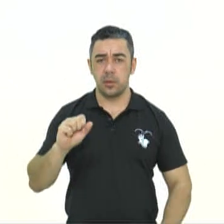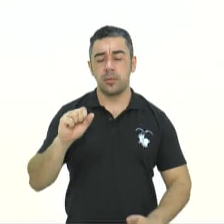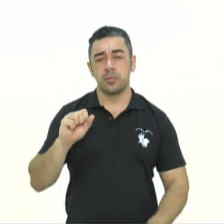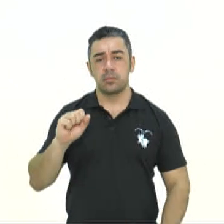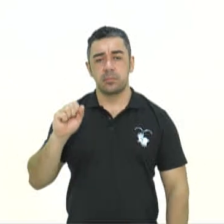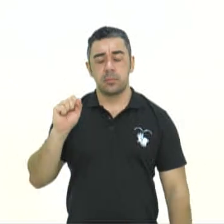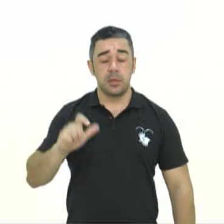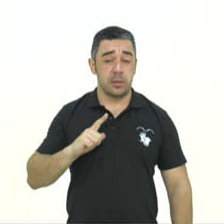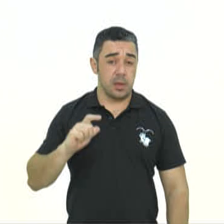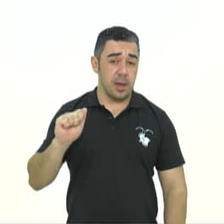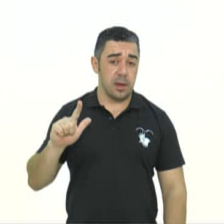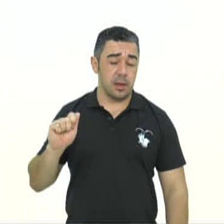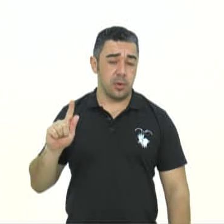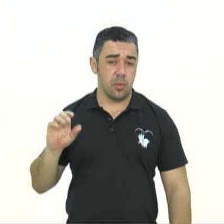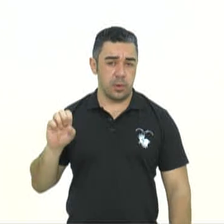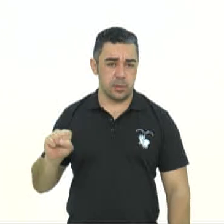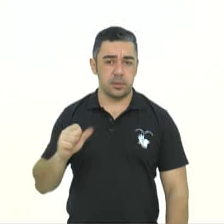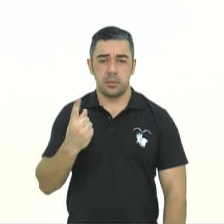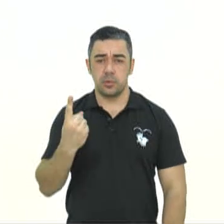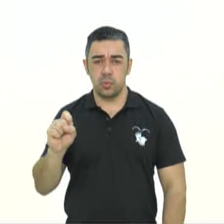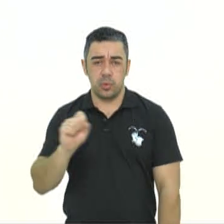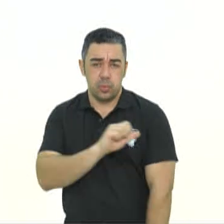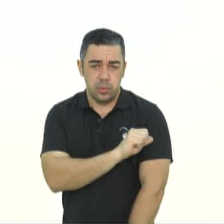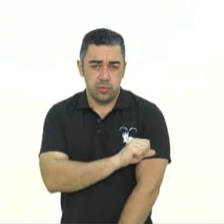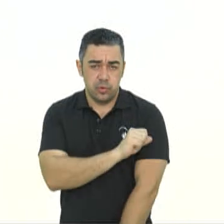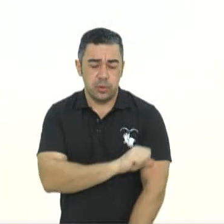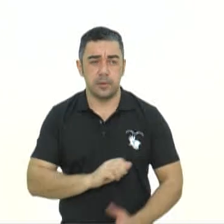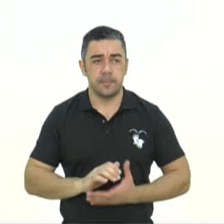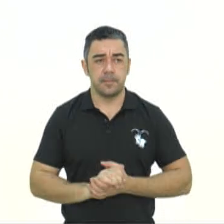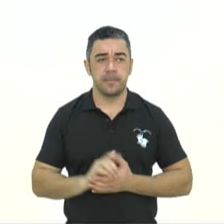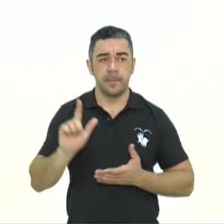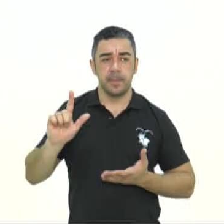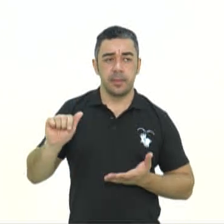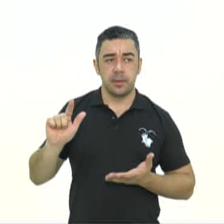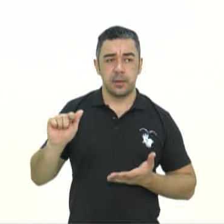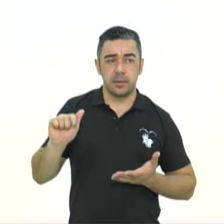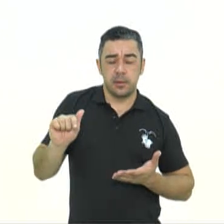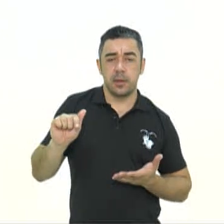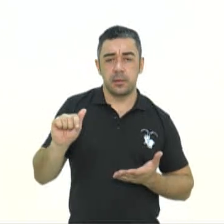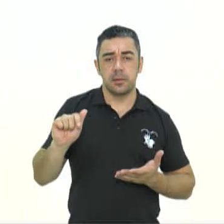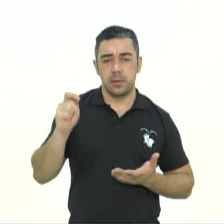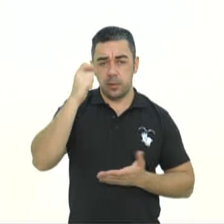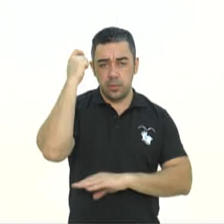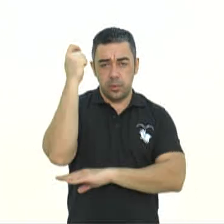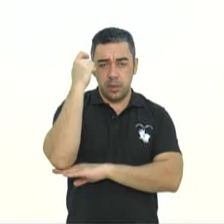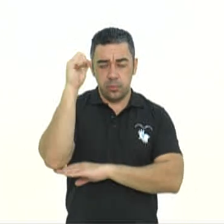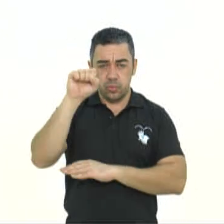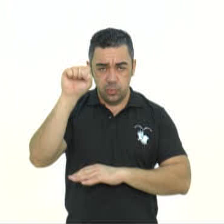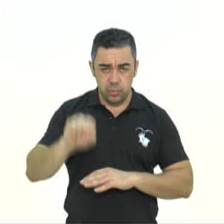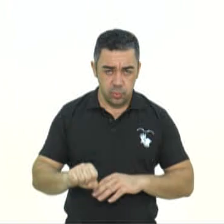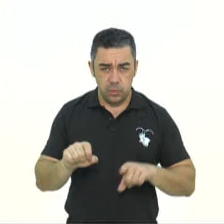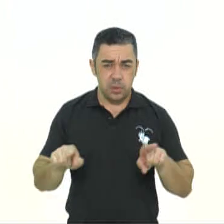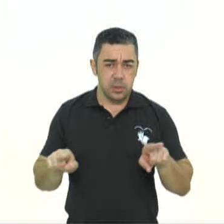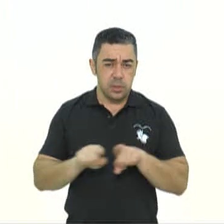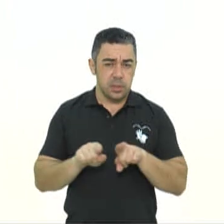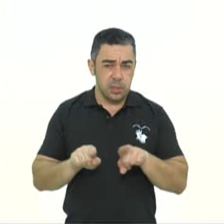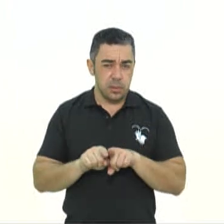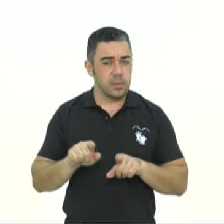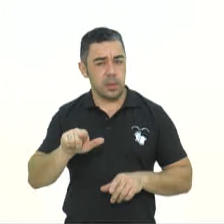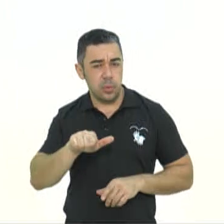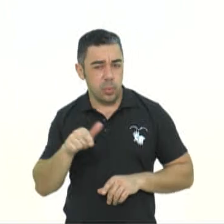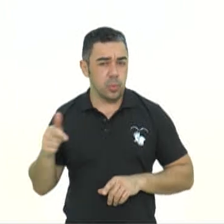Alagoas, 18 no Rio de Janeiro, 17 no Rio Grande do Sul, além de registros em